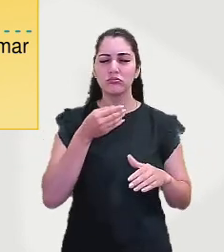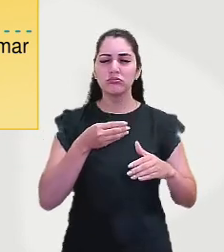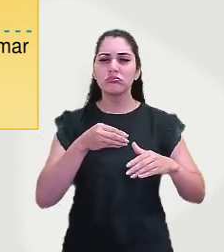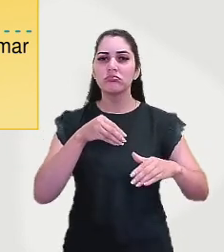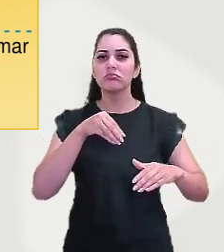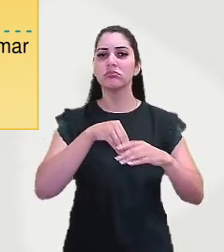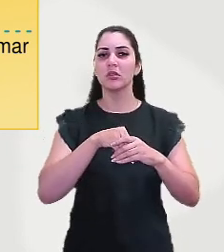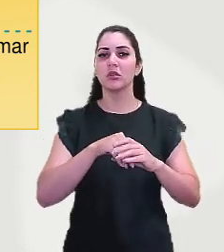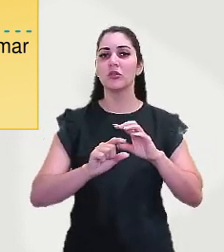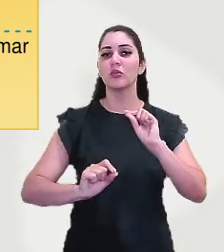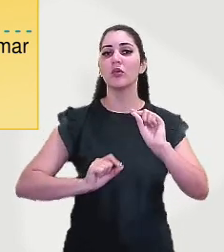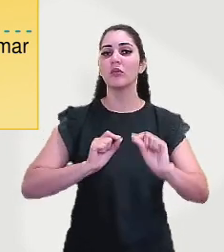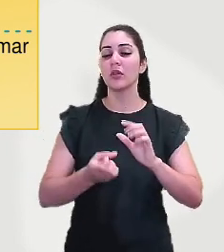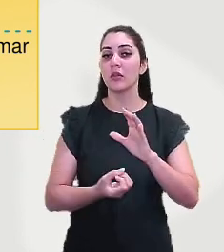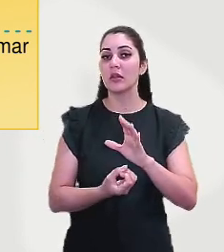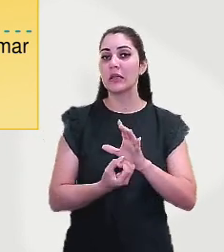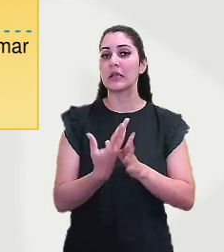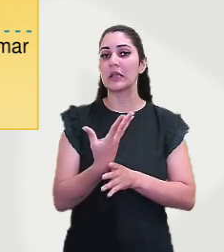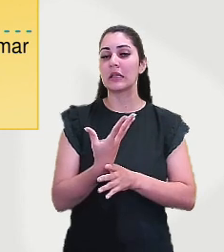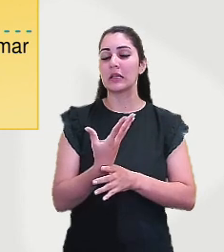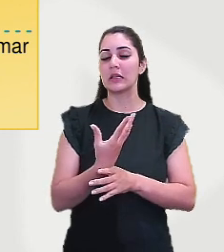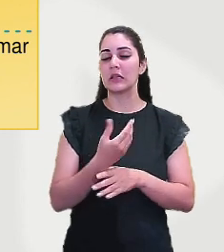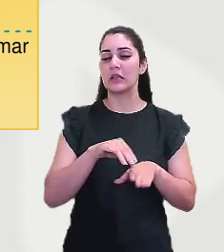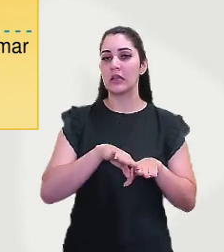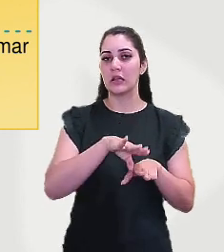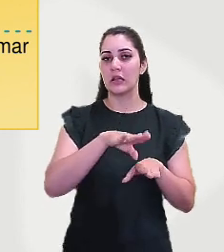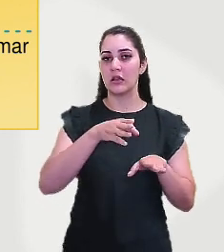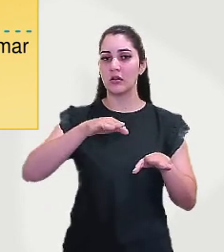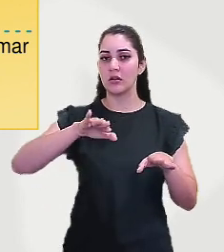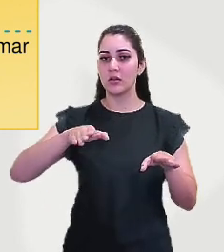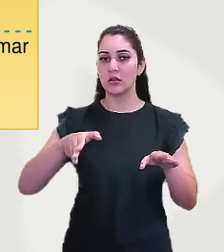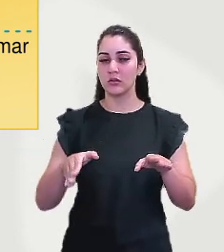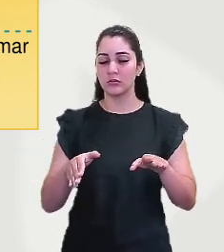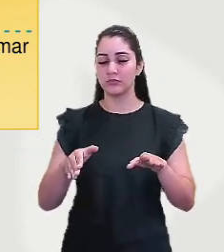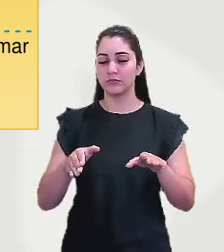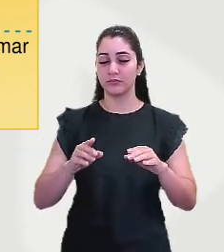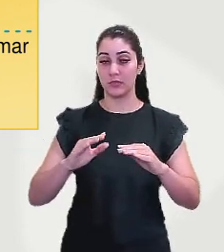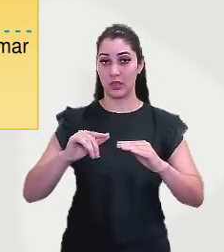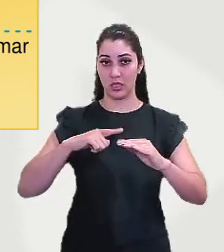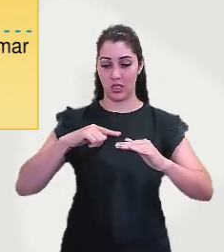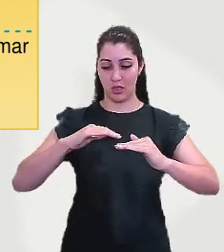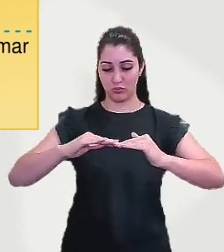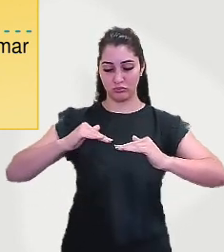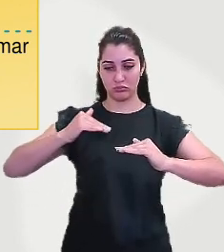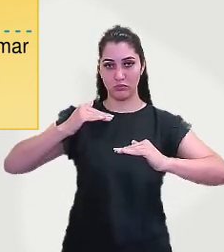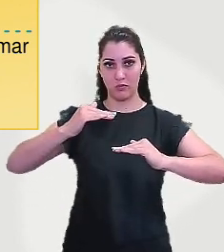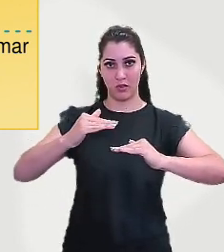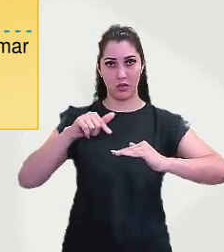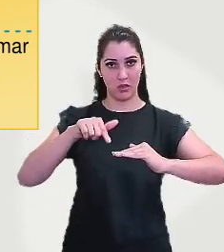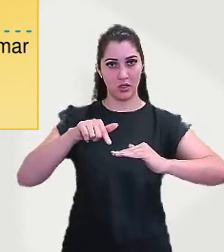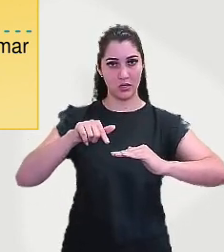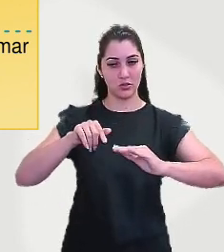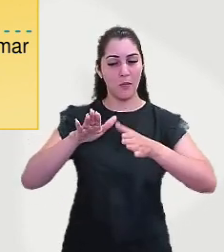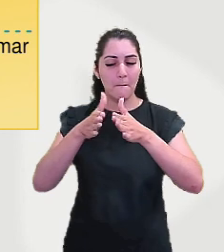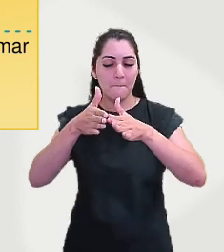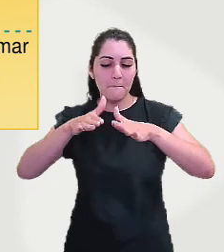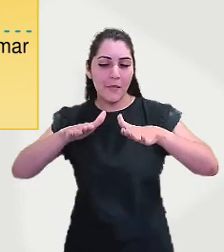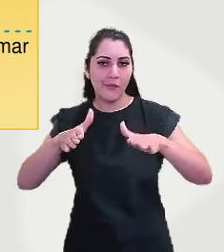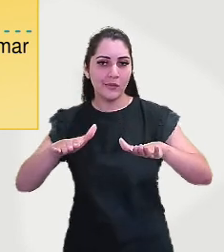chama de criadores de relevo. E os agentes externos de modeladores de relevo. E algumas formas, né,